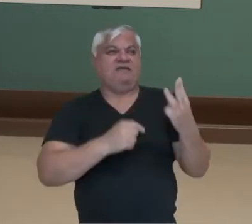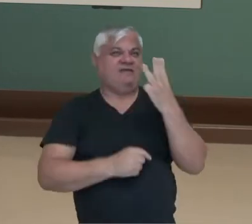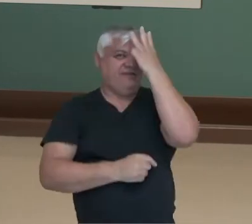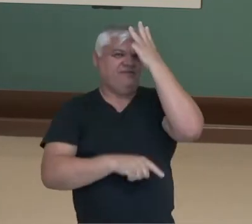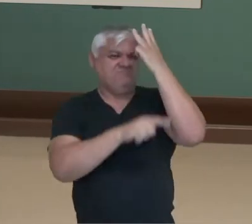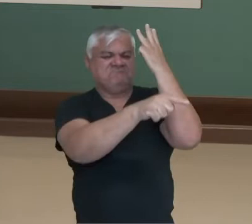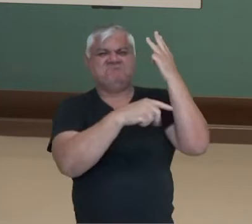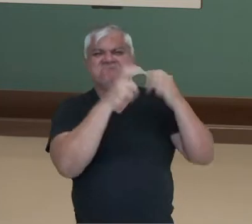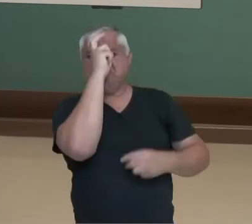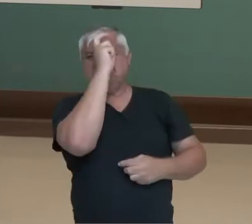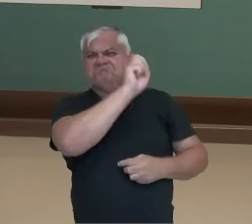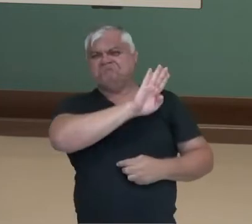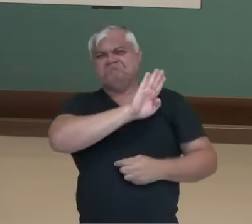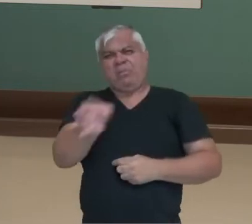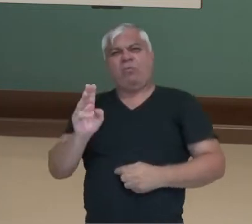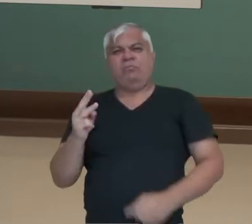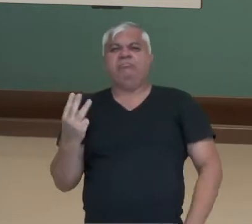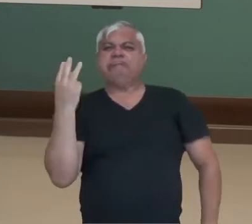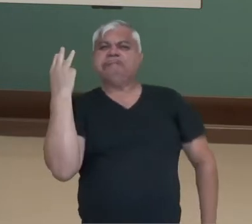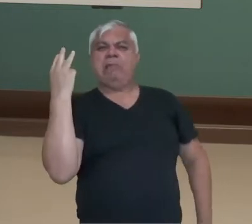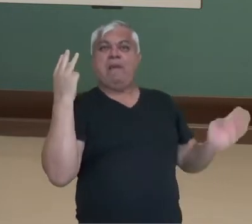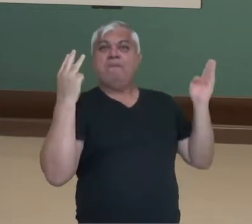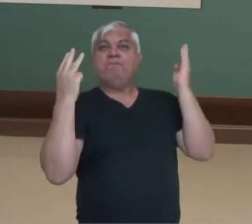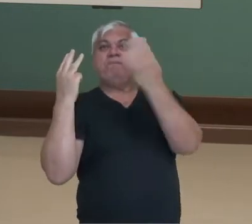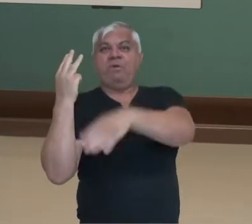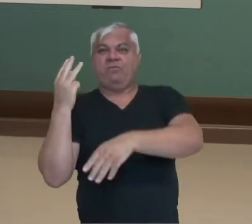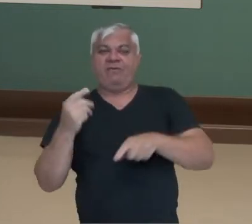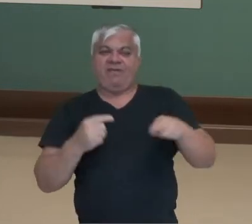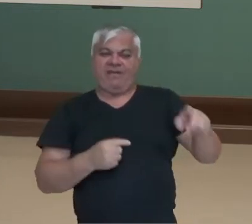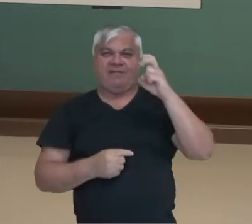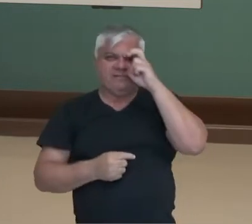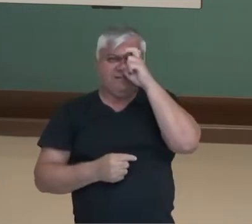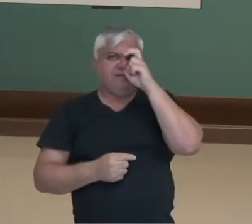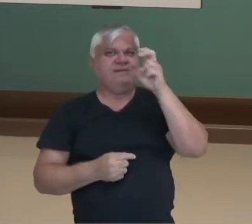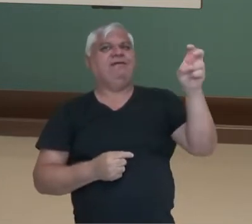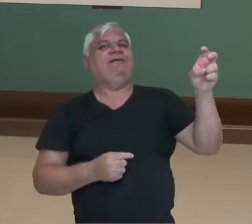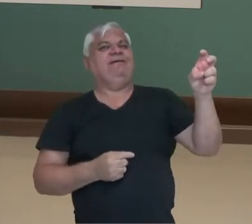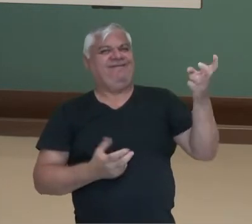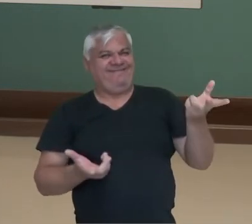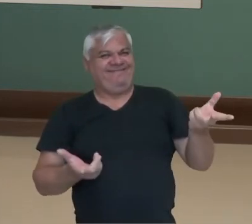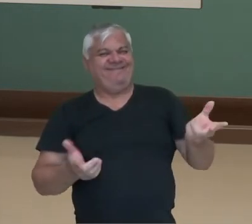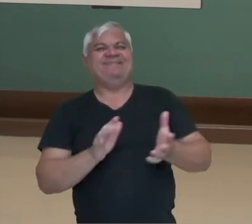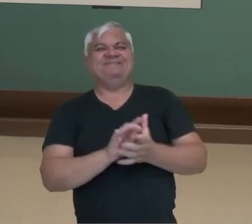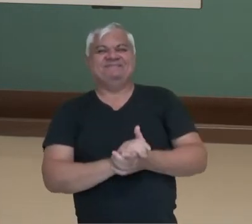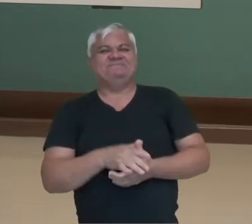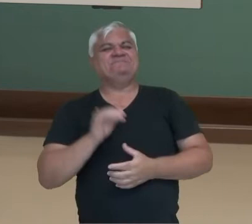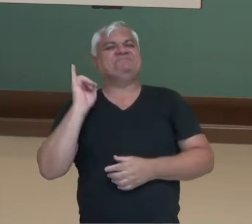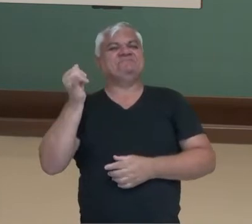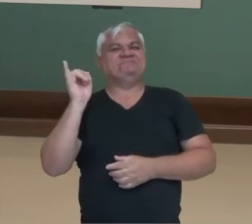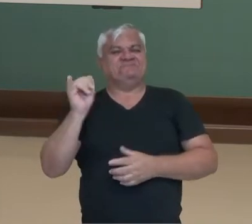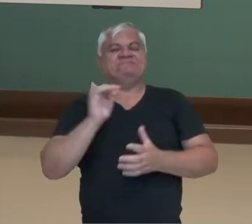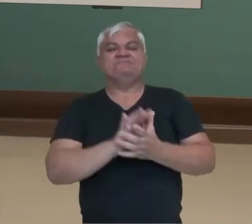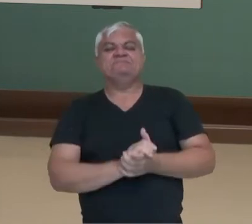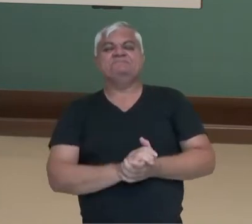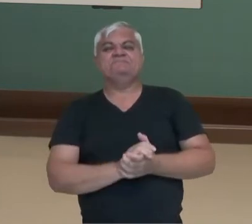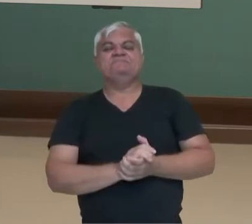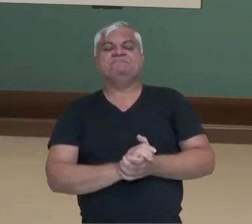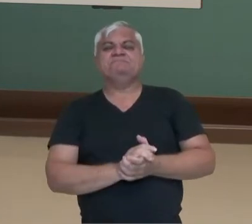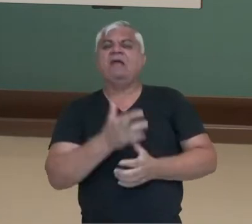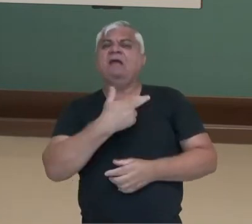ela é muito inteligente. Porque a deusa da sabedoria, né? Olha aí, ó. Vamos lá, religião